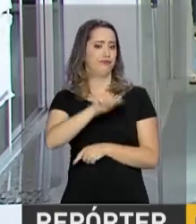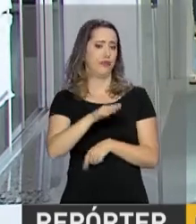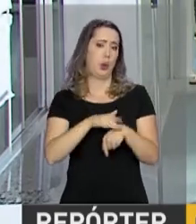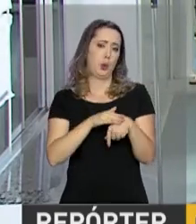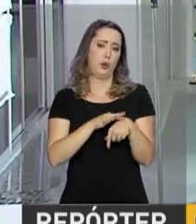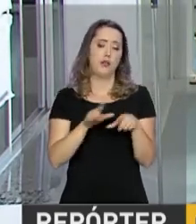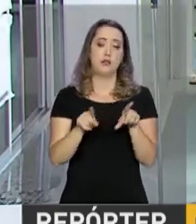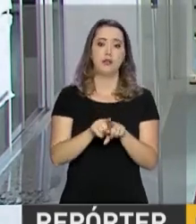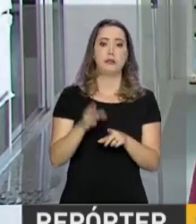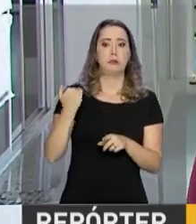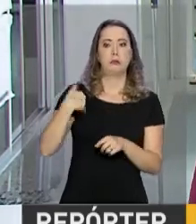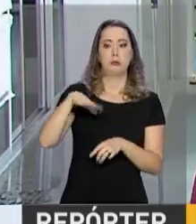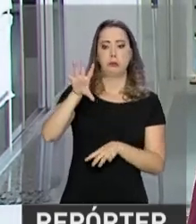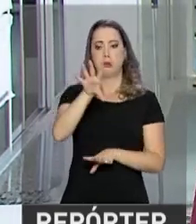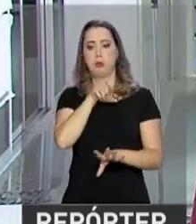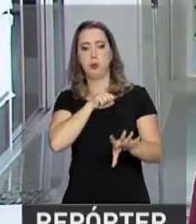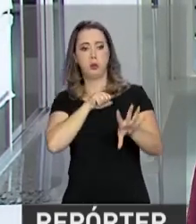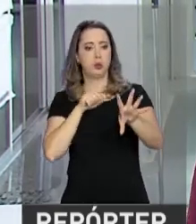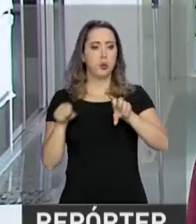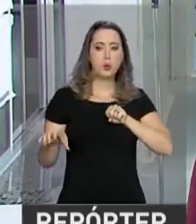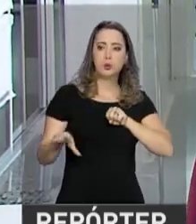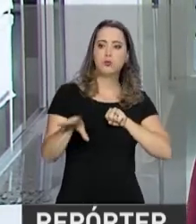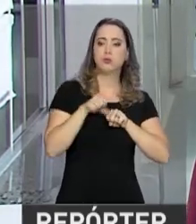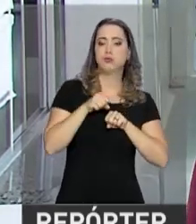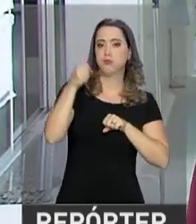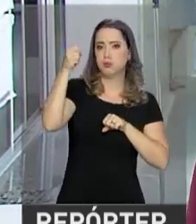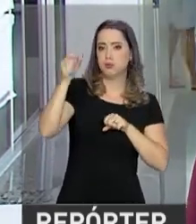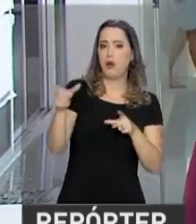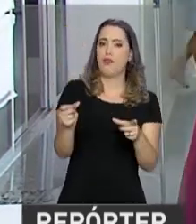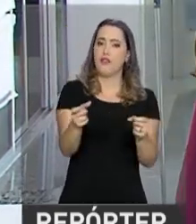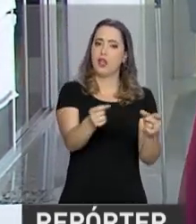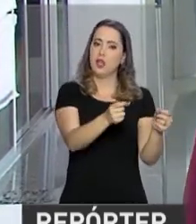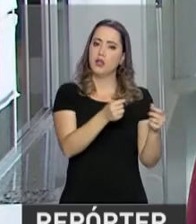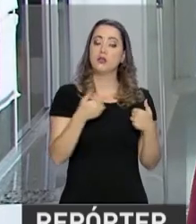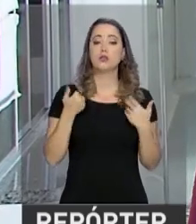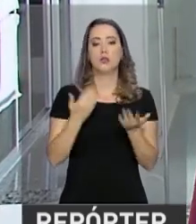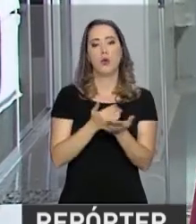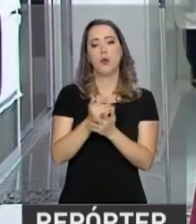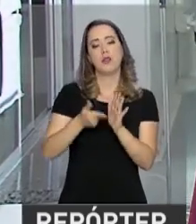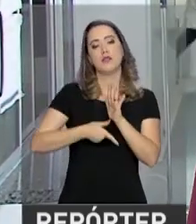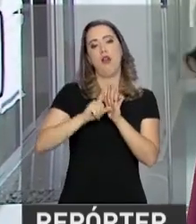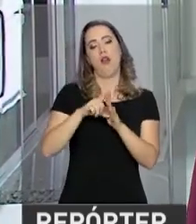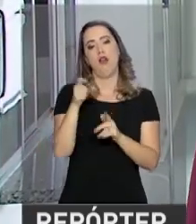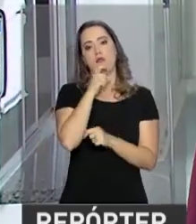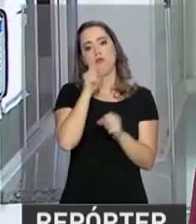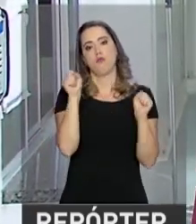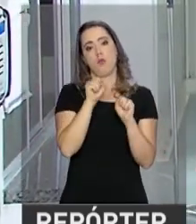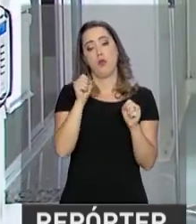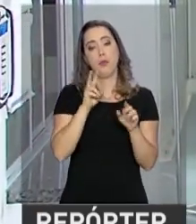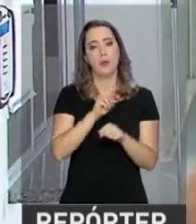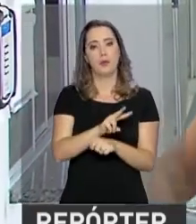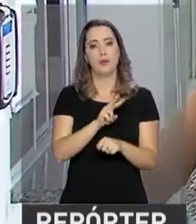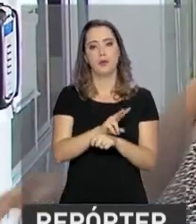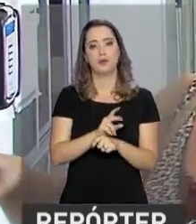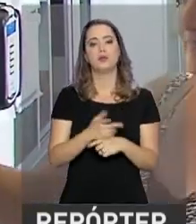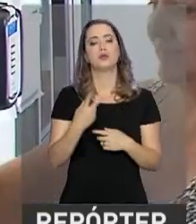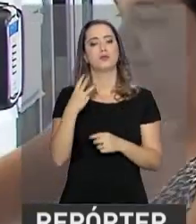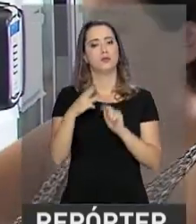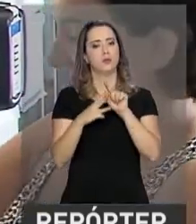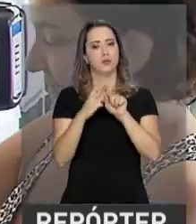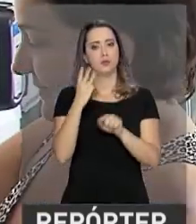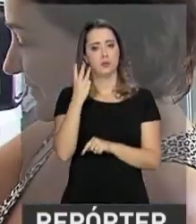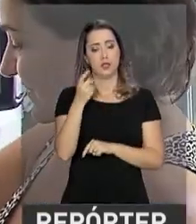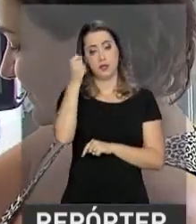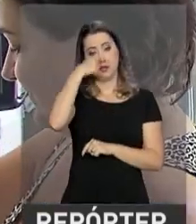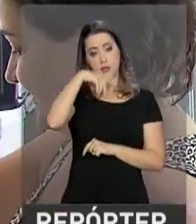dos vírus por isso todos os anos a campanha começa um pouco antes da estação pra proteger contra os três tipos